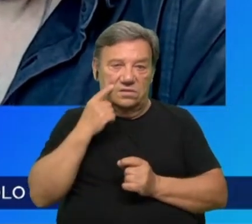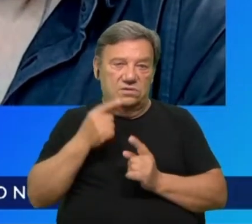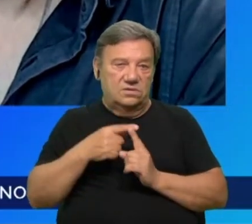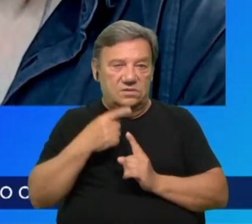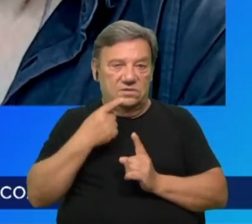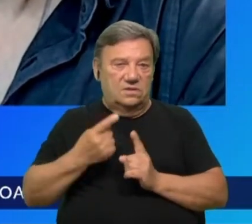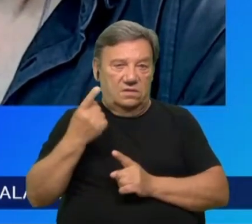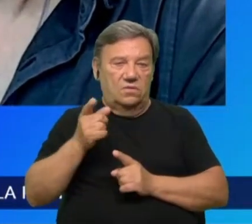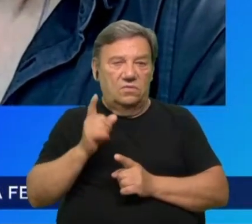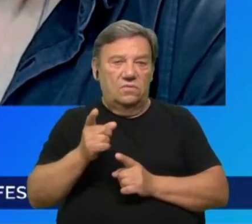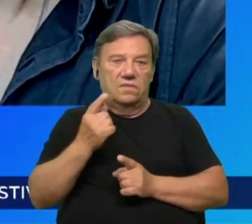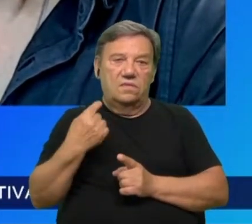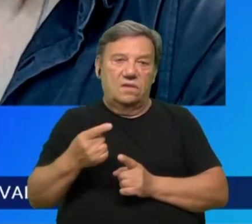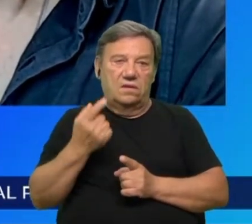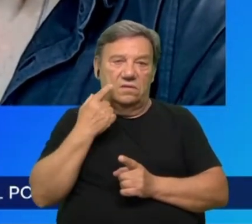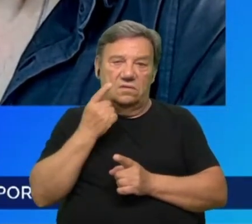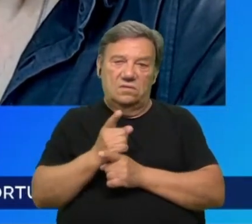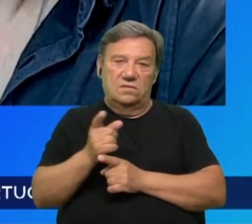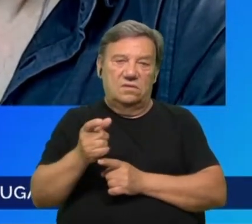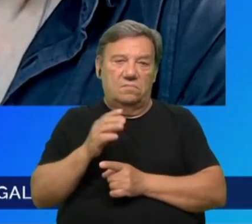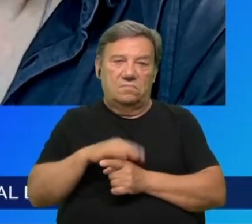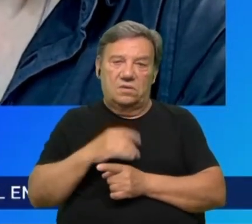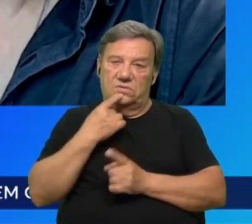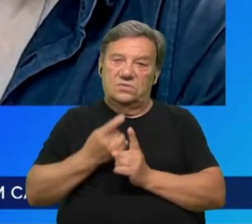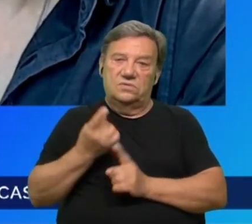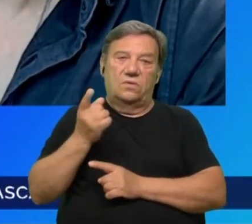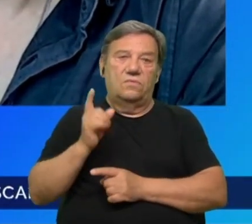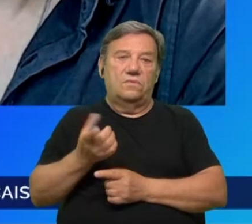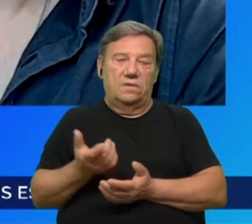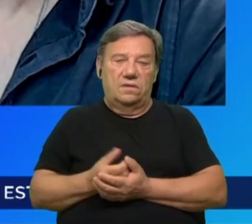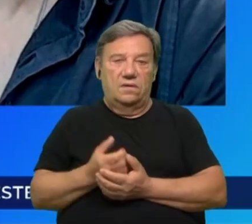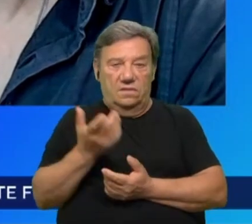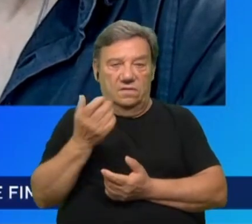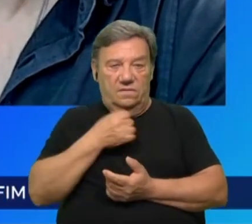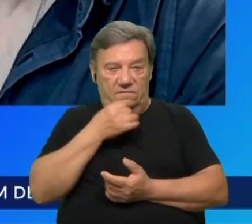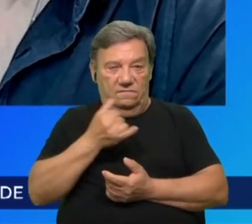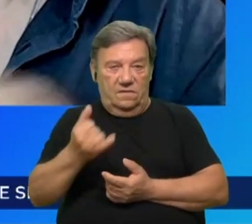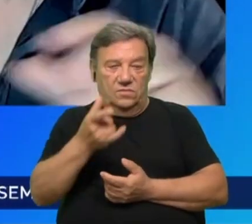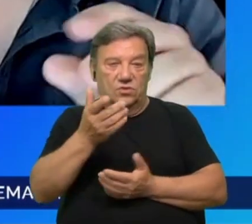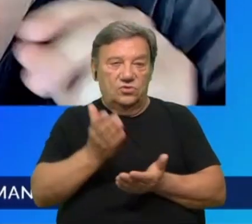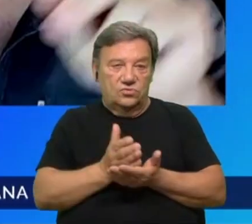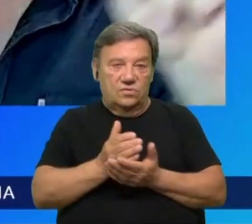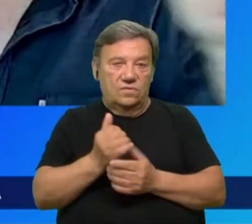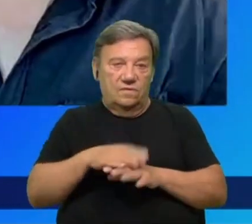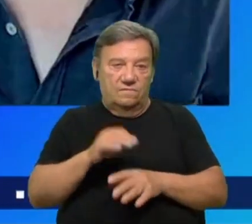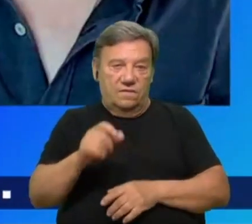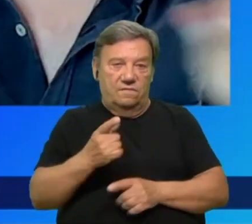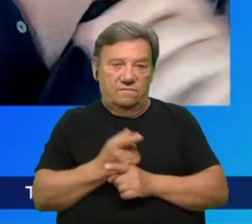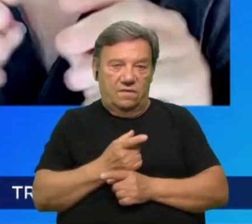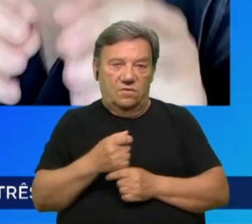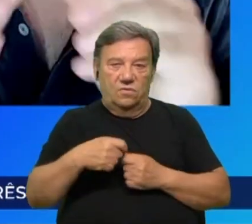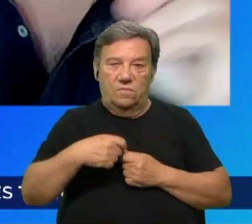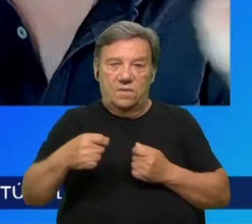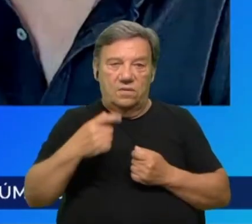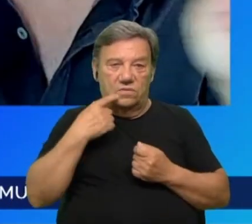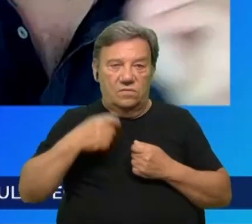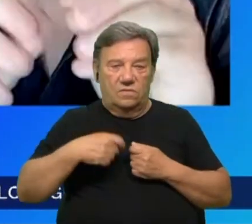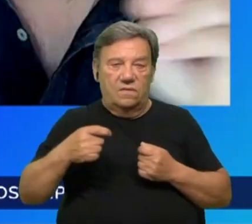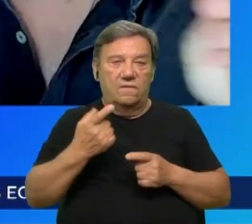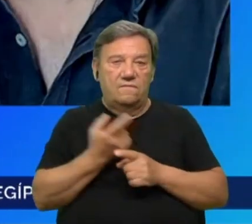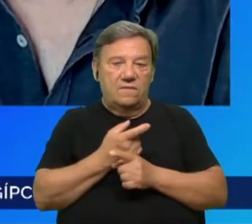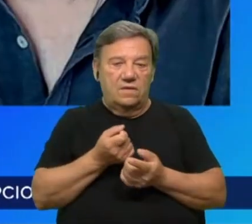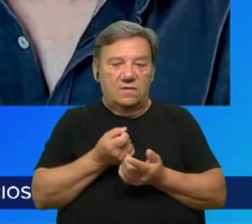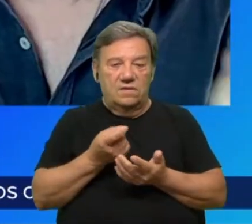excêntrica. Ora, o que é que ela tem dessa excentricidade? Ora, então vamos lá. É um estudo também feito em vários comprimentos de onda, ou seja, em